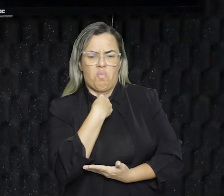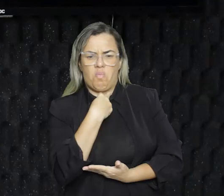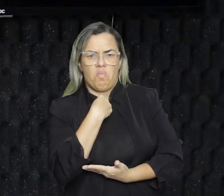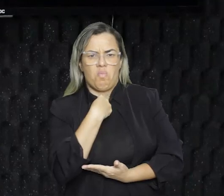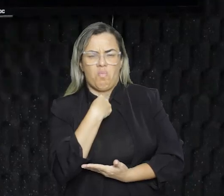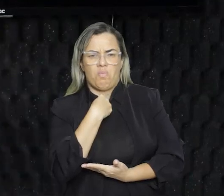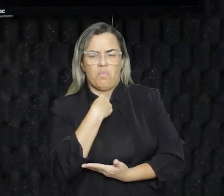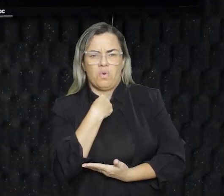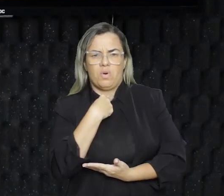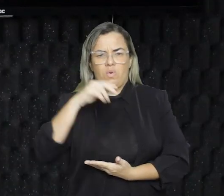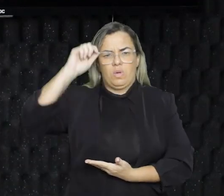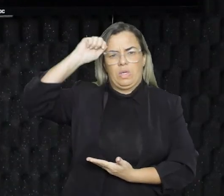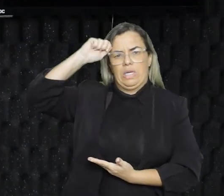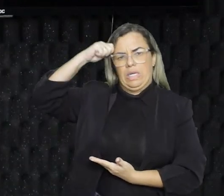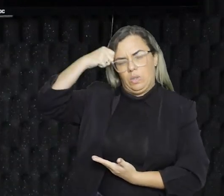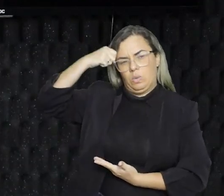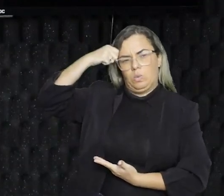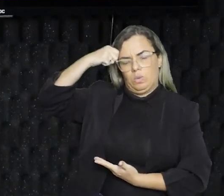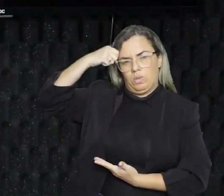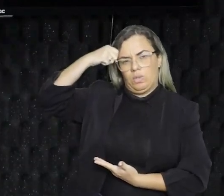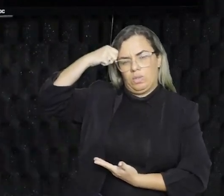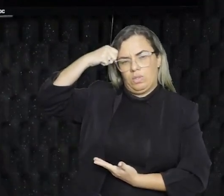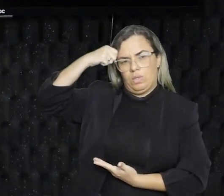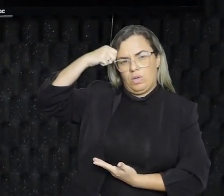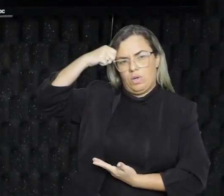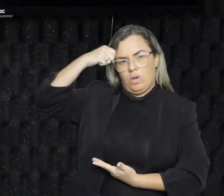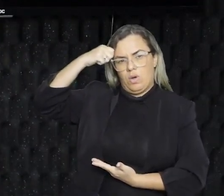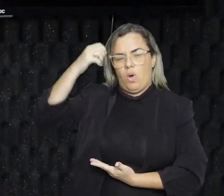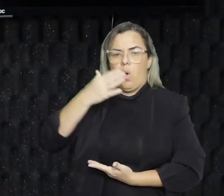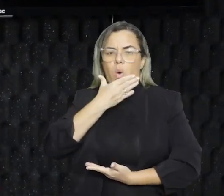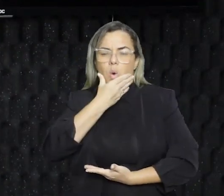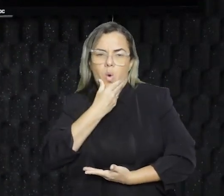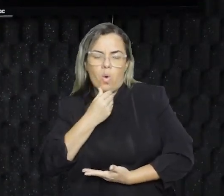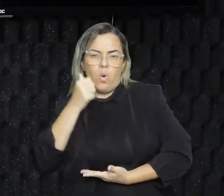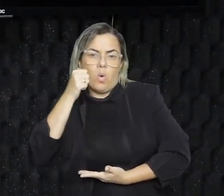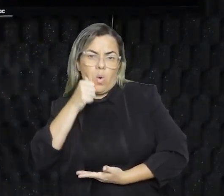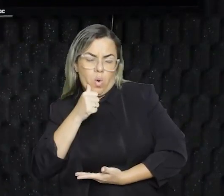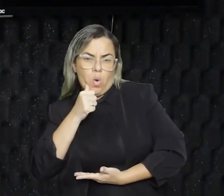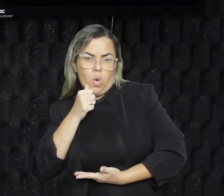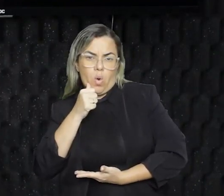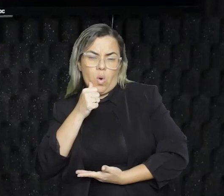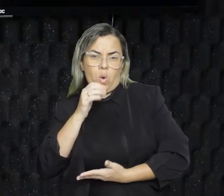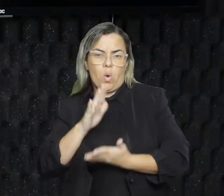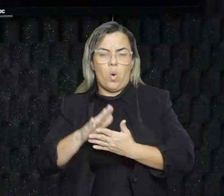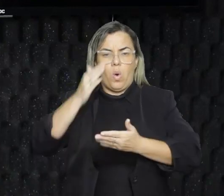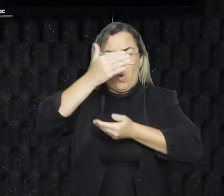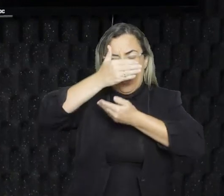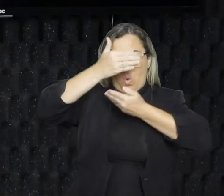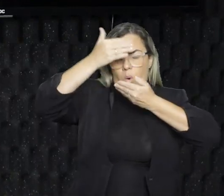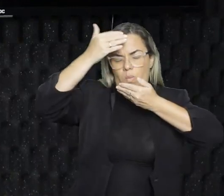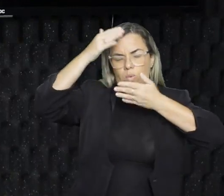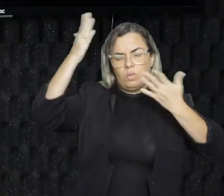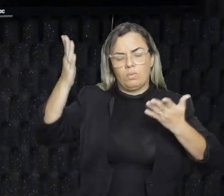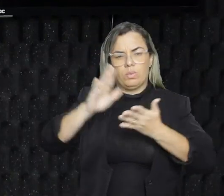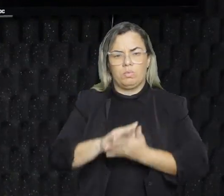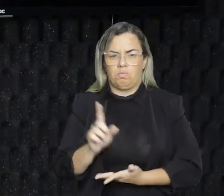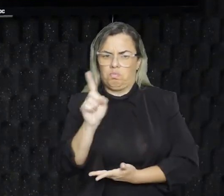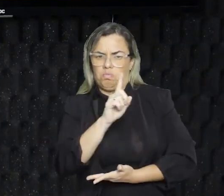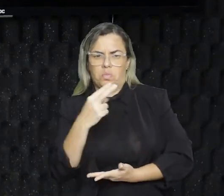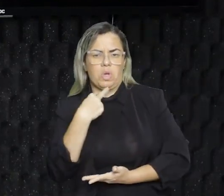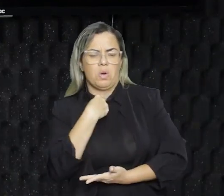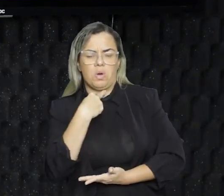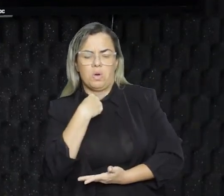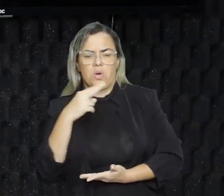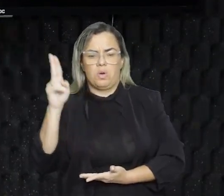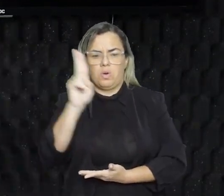fosse um negro, ou uma negra, ou um muçulmano, você não poderia